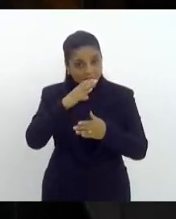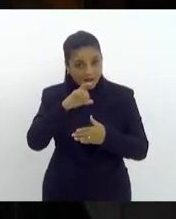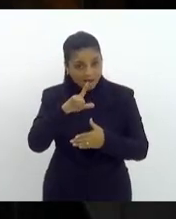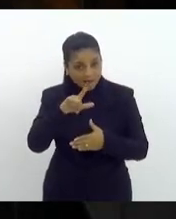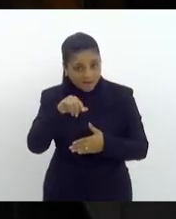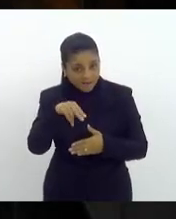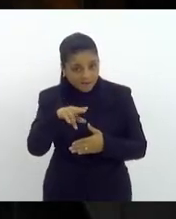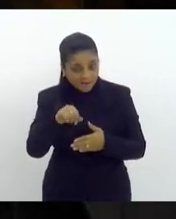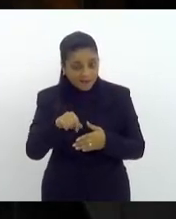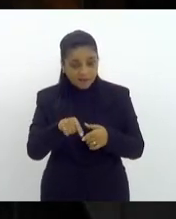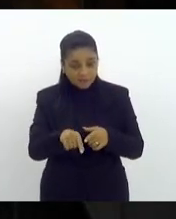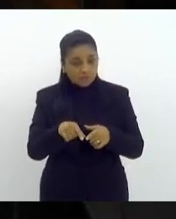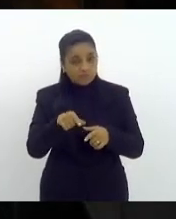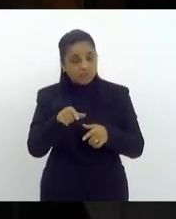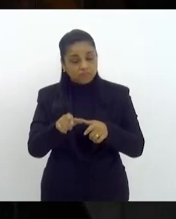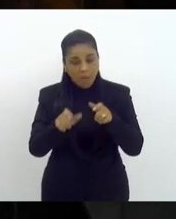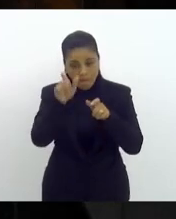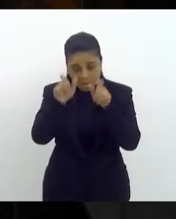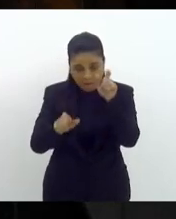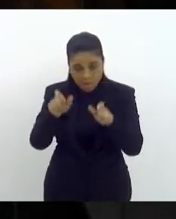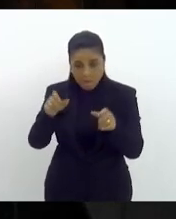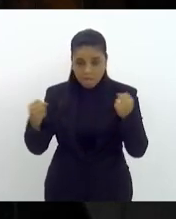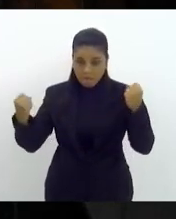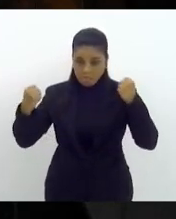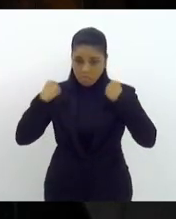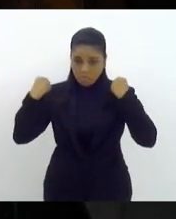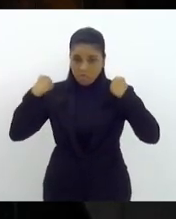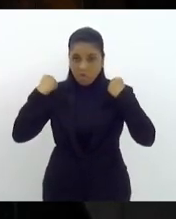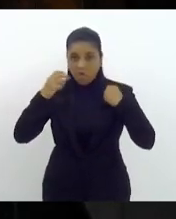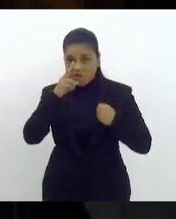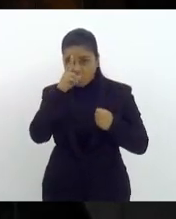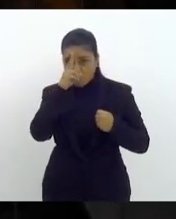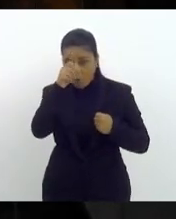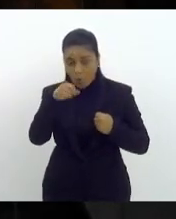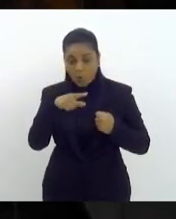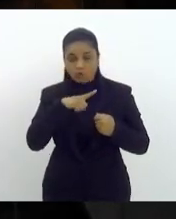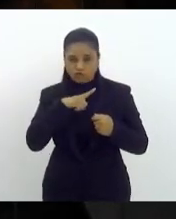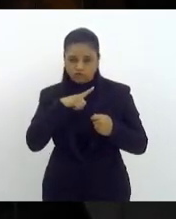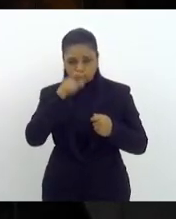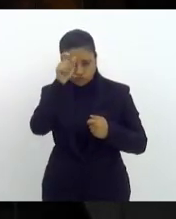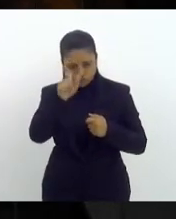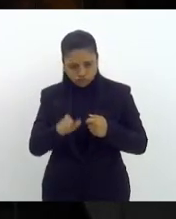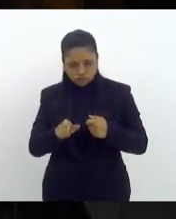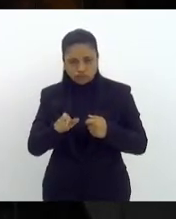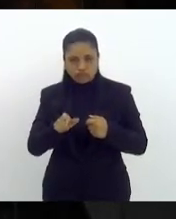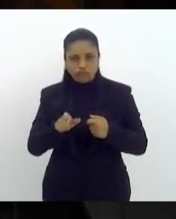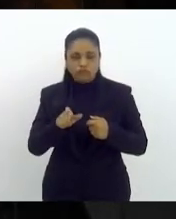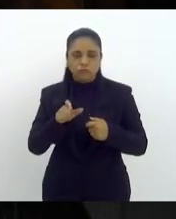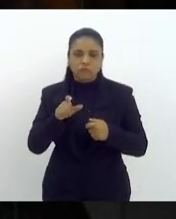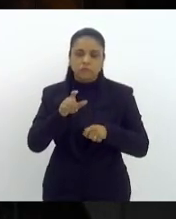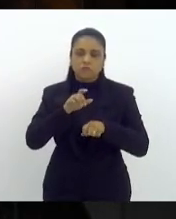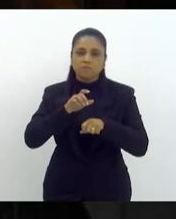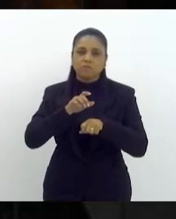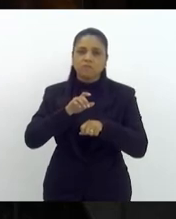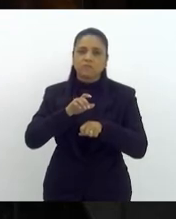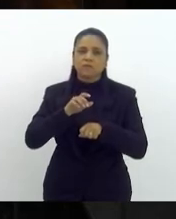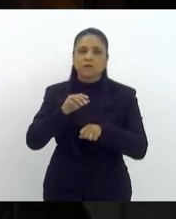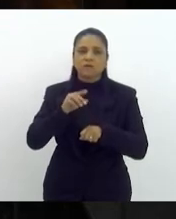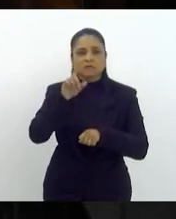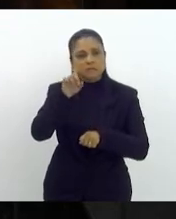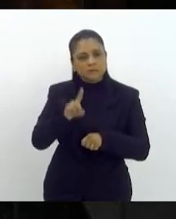pessoal foi ficando marombado né aqueles que tinha a deficiência intelectual os